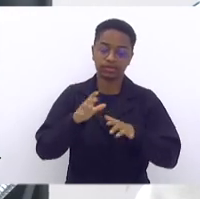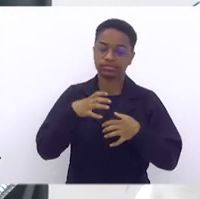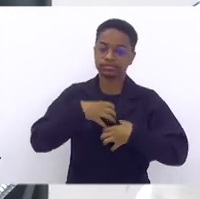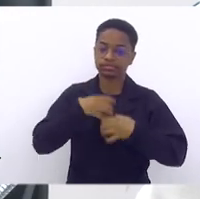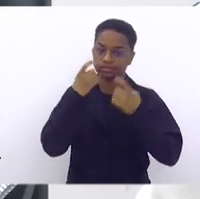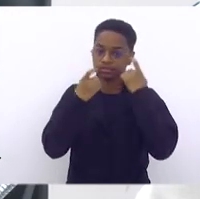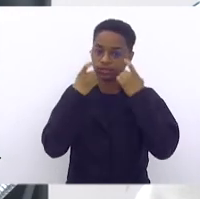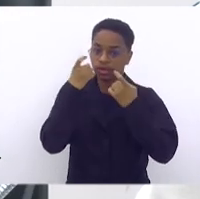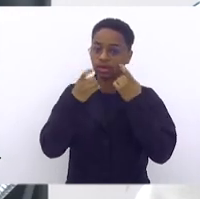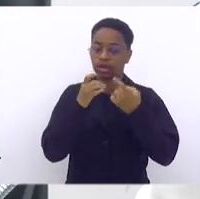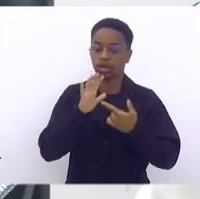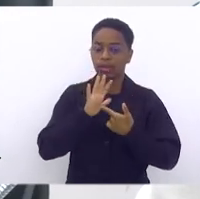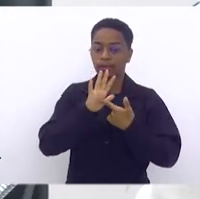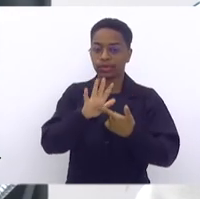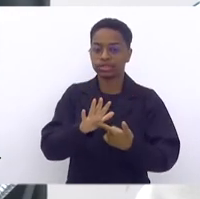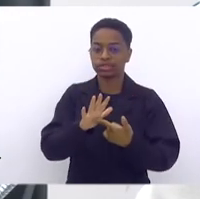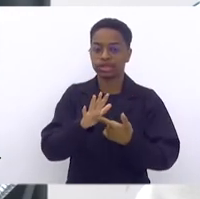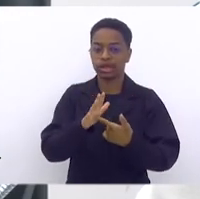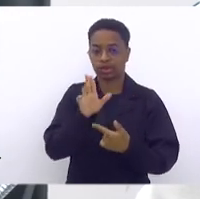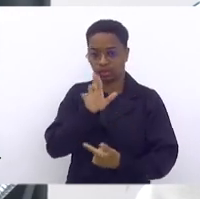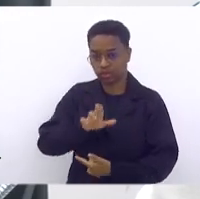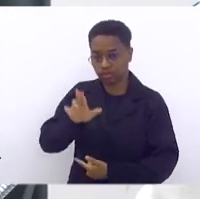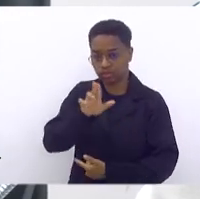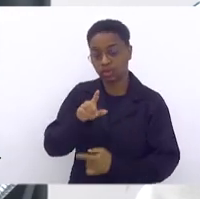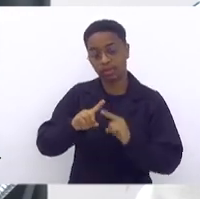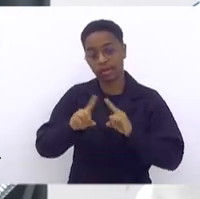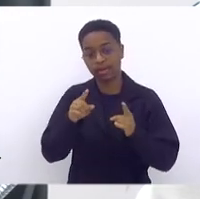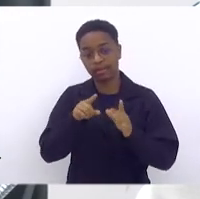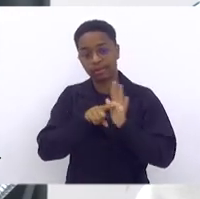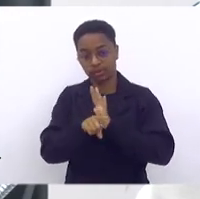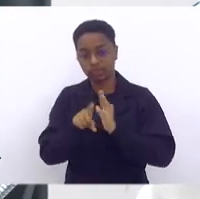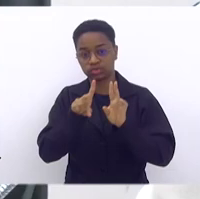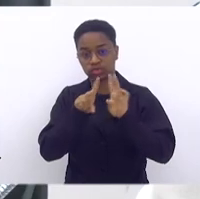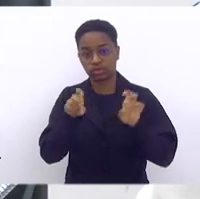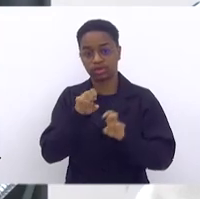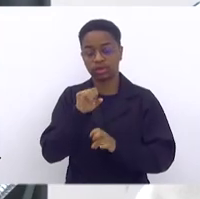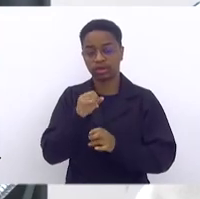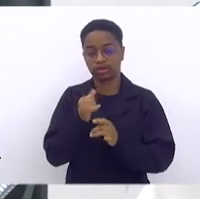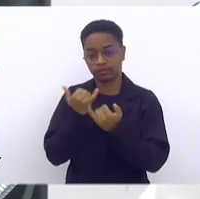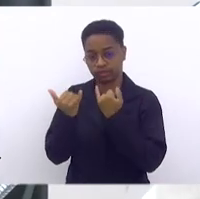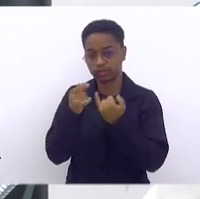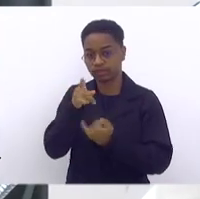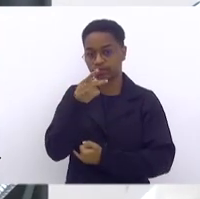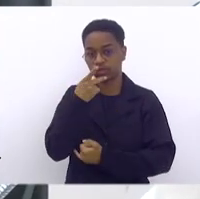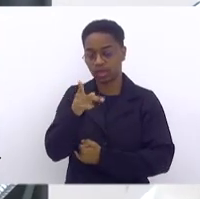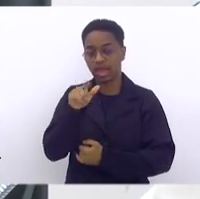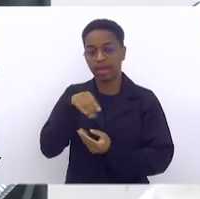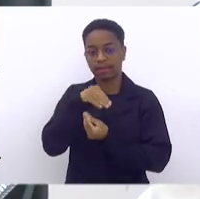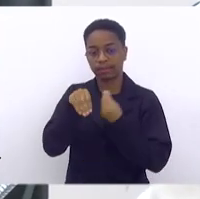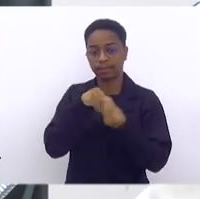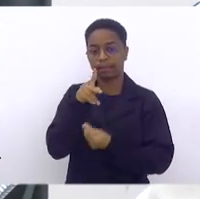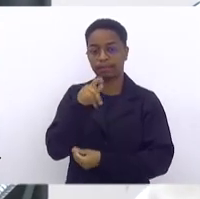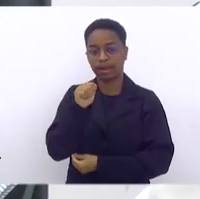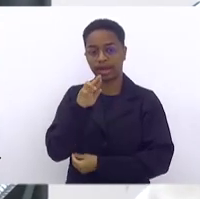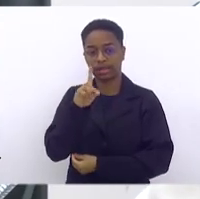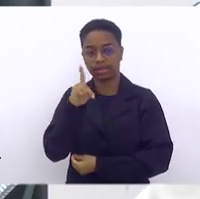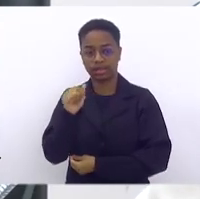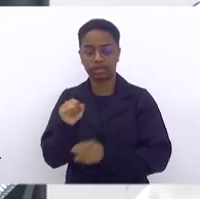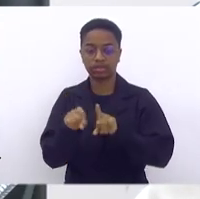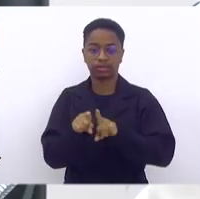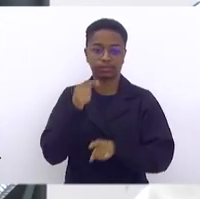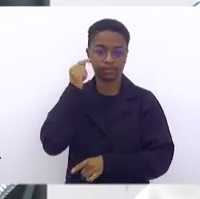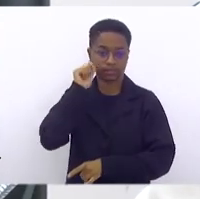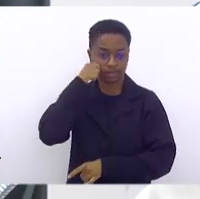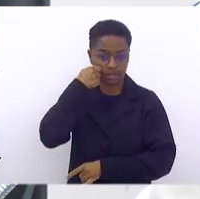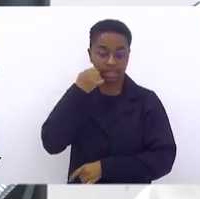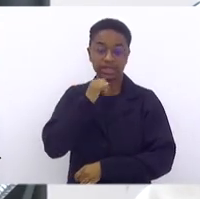rastro. Então, a pergunta realmente era só sobre o IBGE, que você me falou, sobre os dados que você me falou que são pardas e negras, né? E sobre se